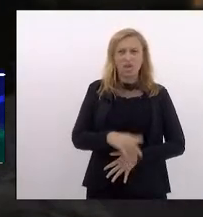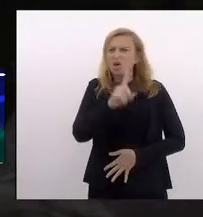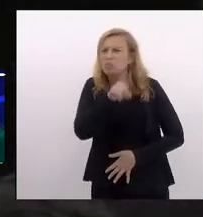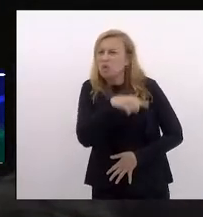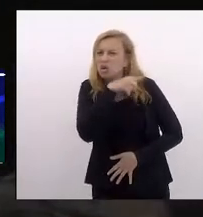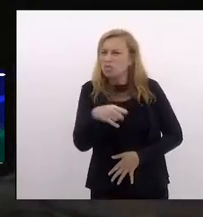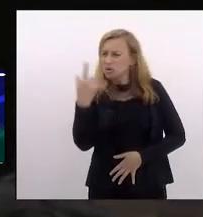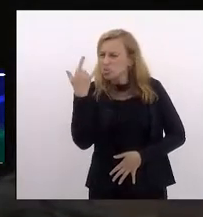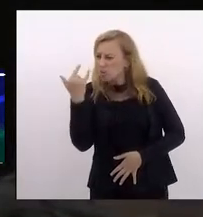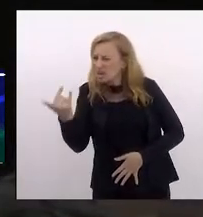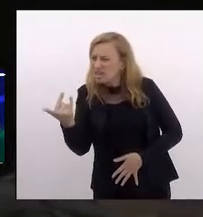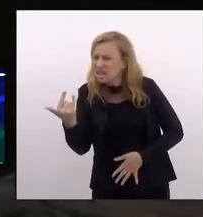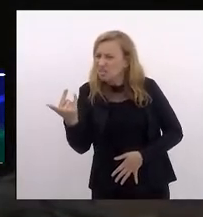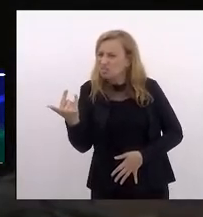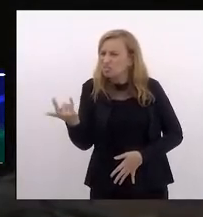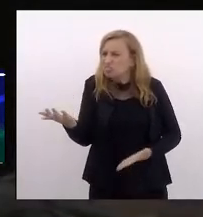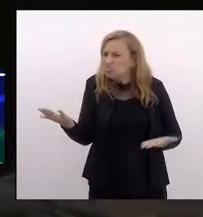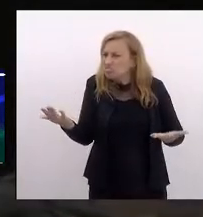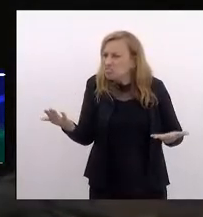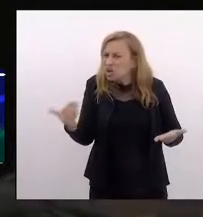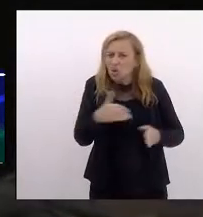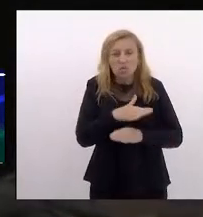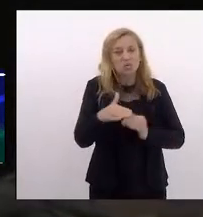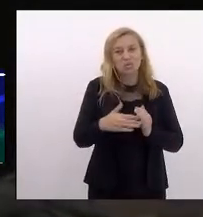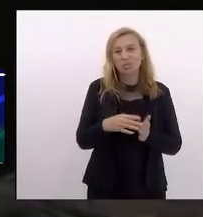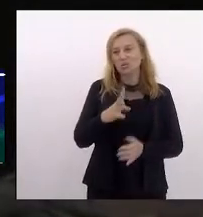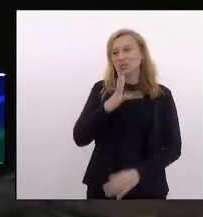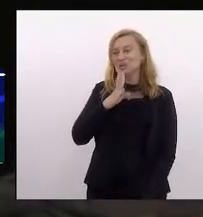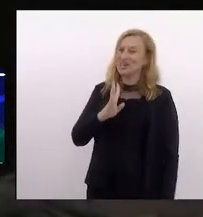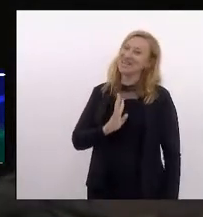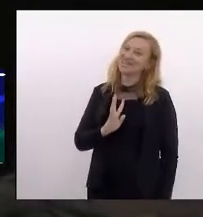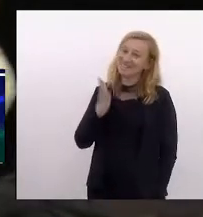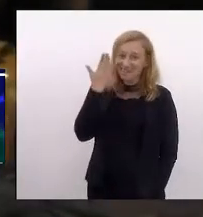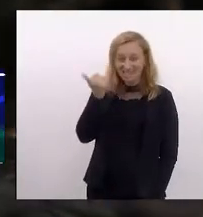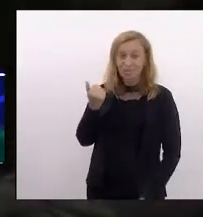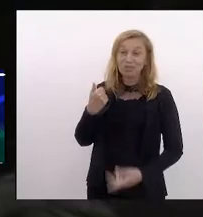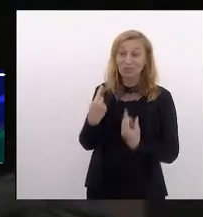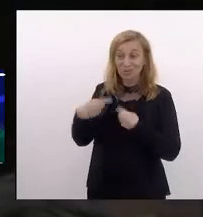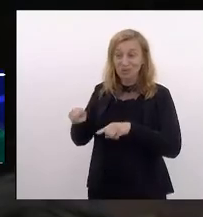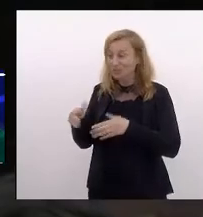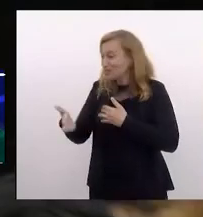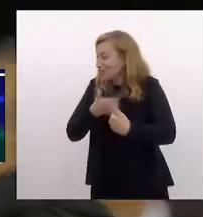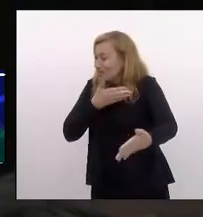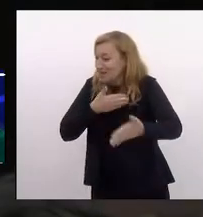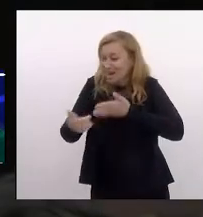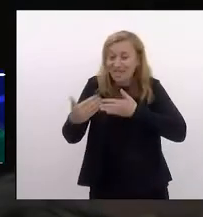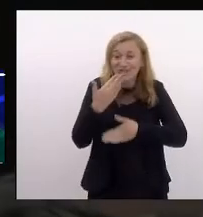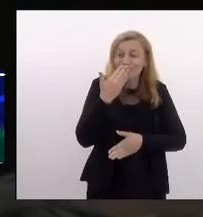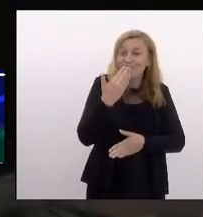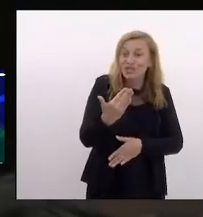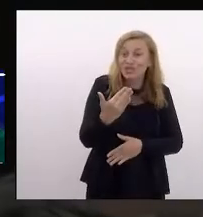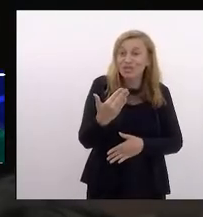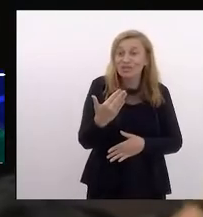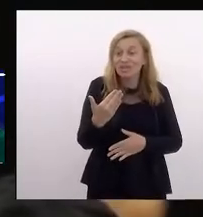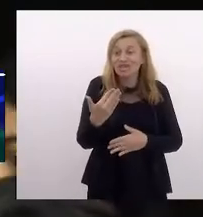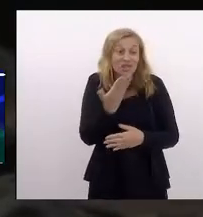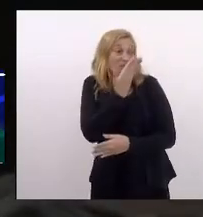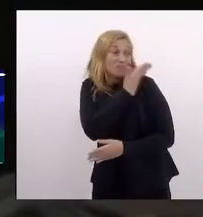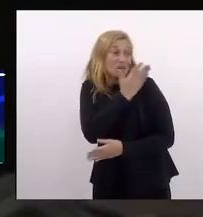assédio olha todos me conhecem sabe que eu sou contra todo e qualquer tipo de